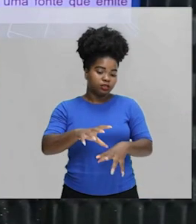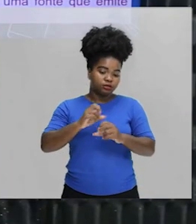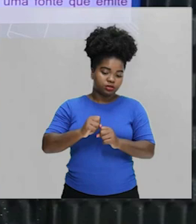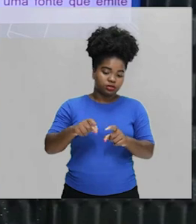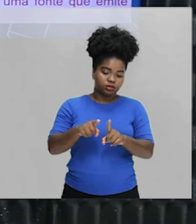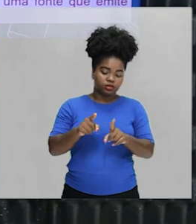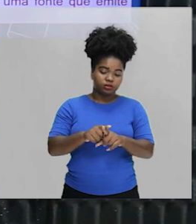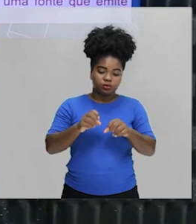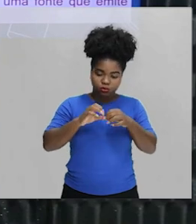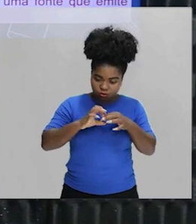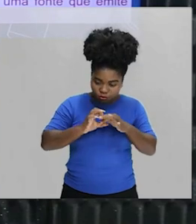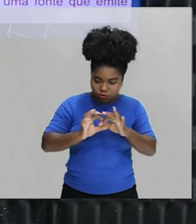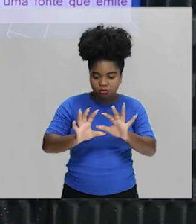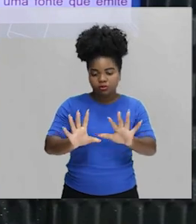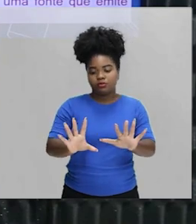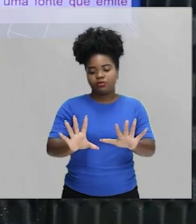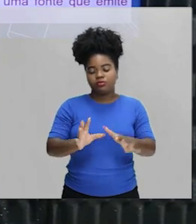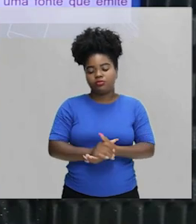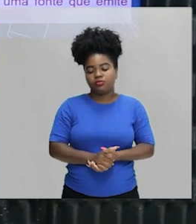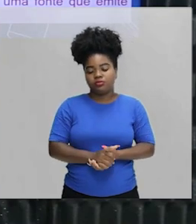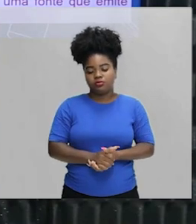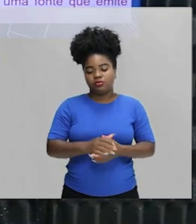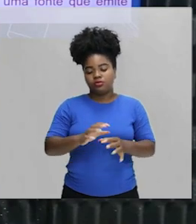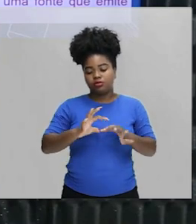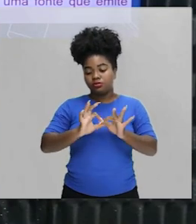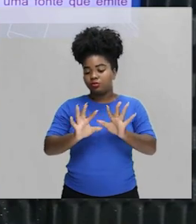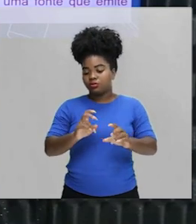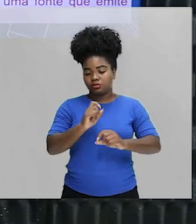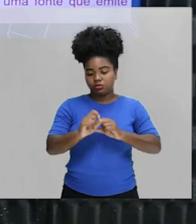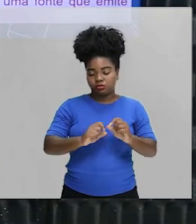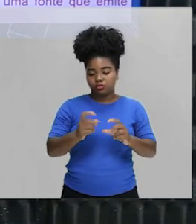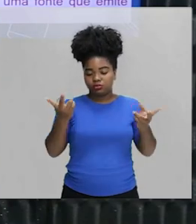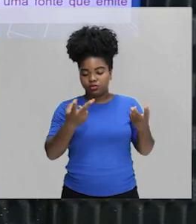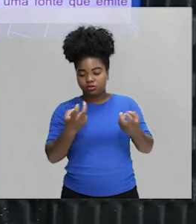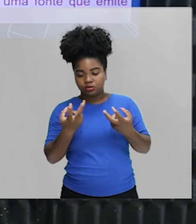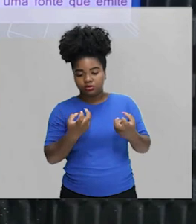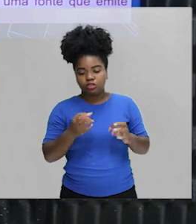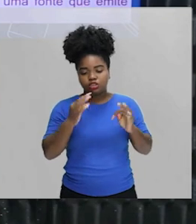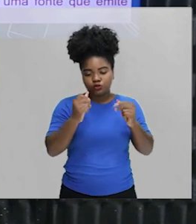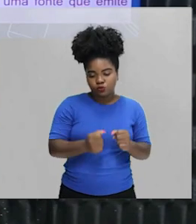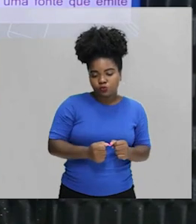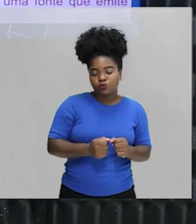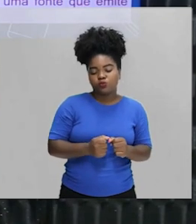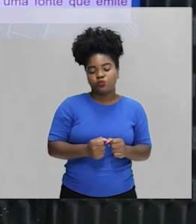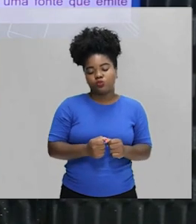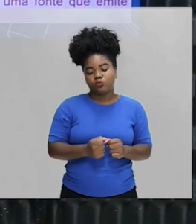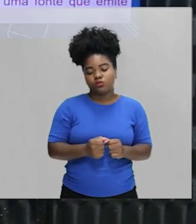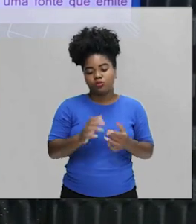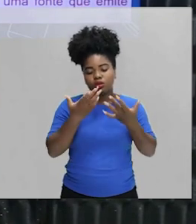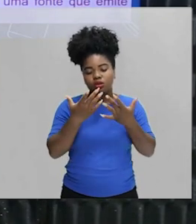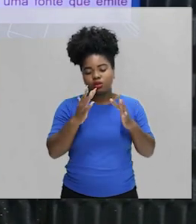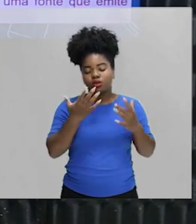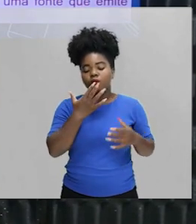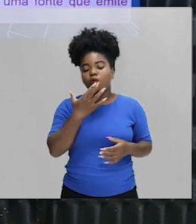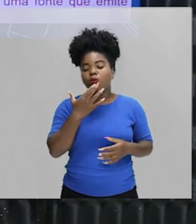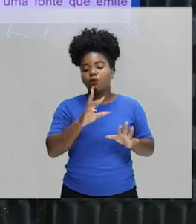de de emissão certo o espectro de de missão é aquele que você vai ver todo o espectro colorido né